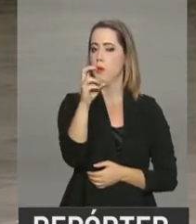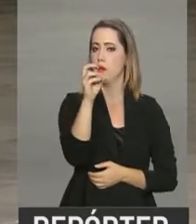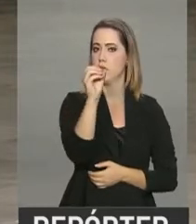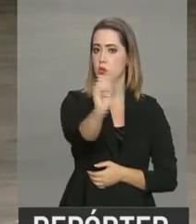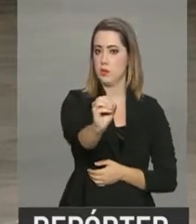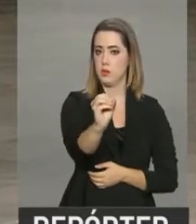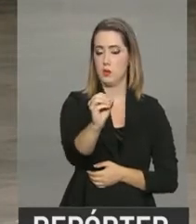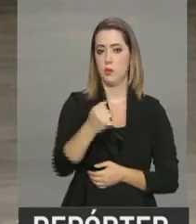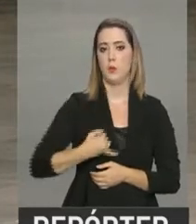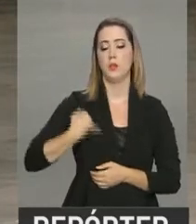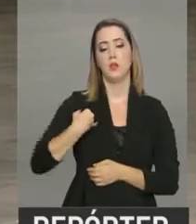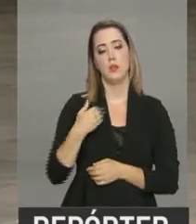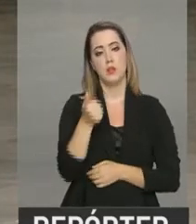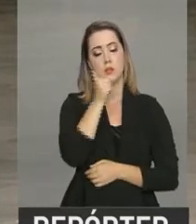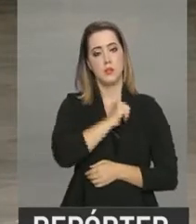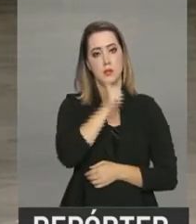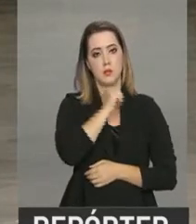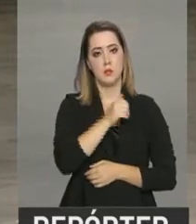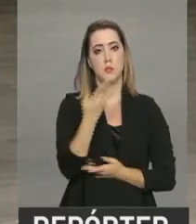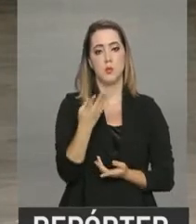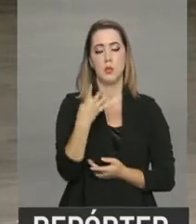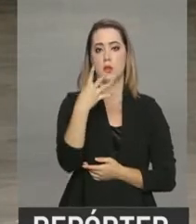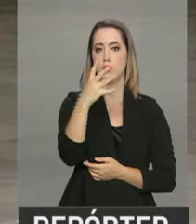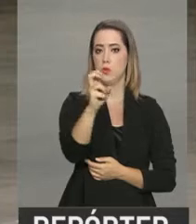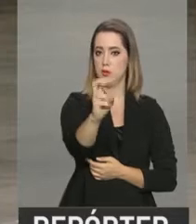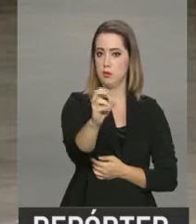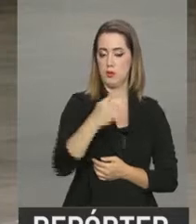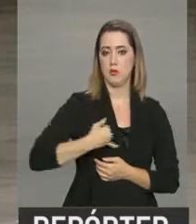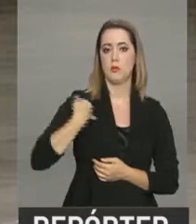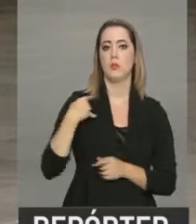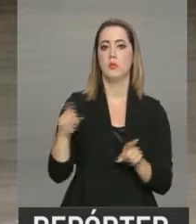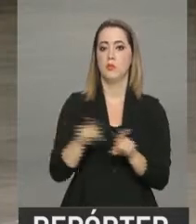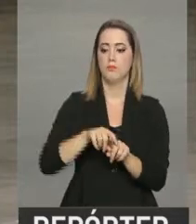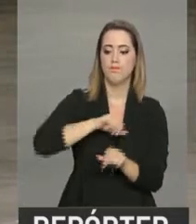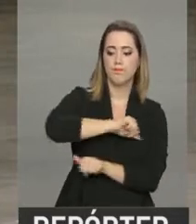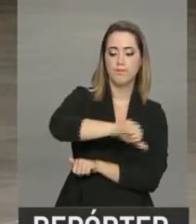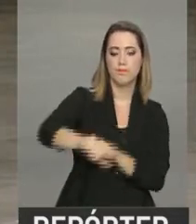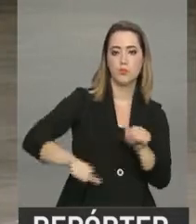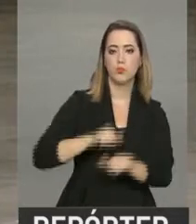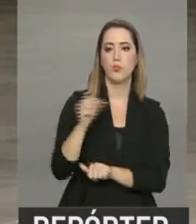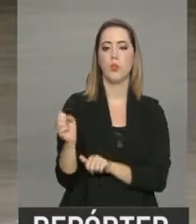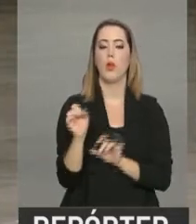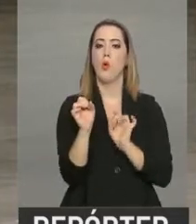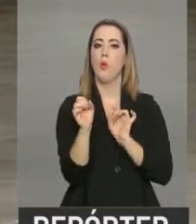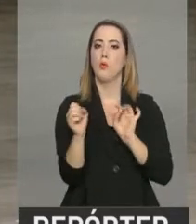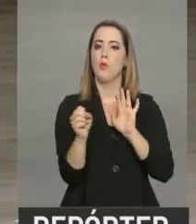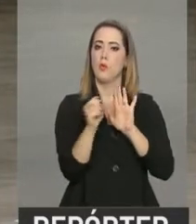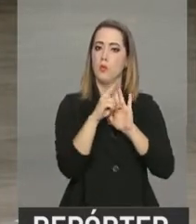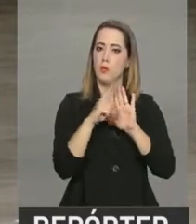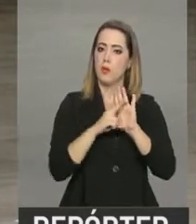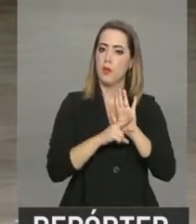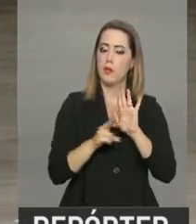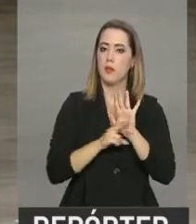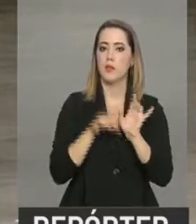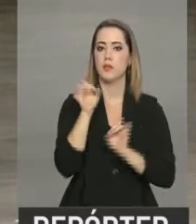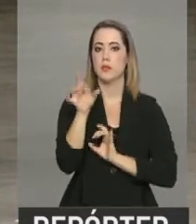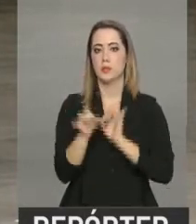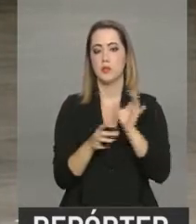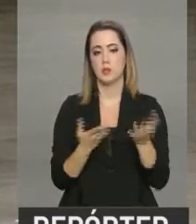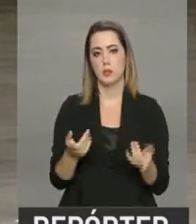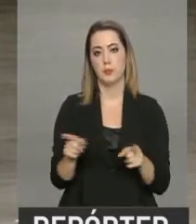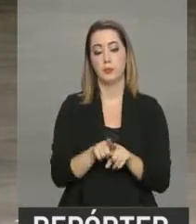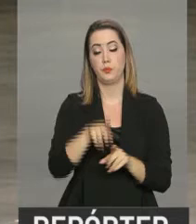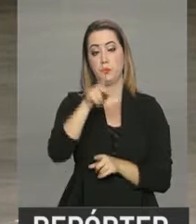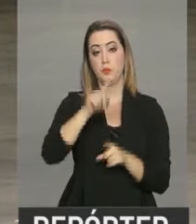dos 45 anos de idade terão regras de transição já as pessoas que já têm condições já reúne condições para se aposentar